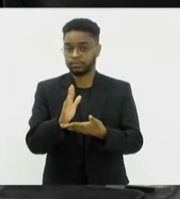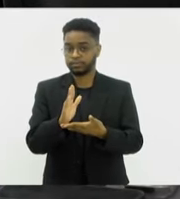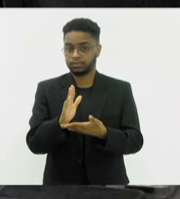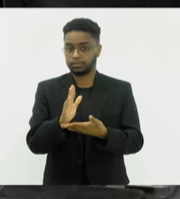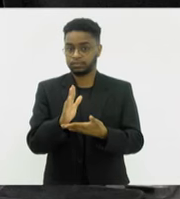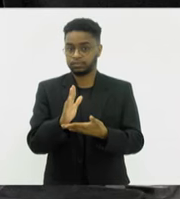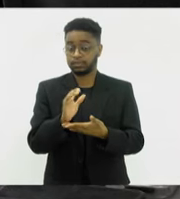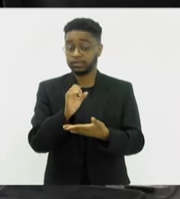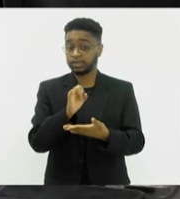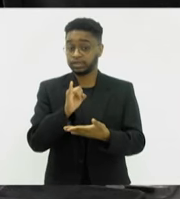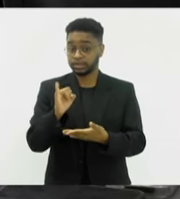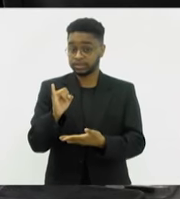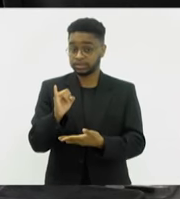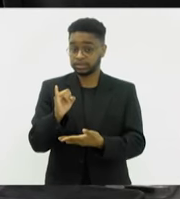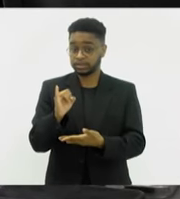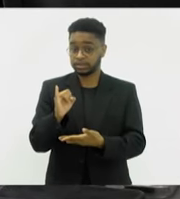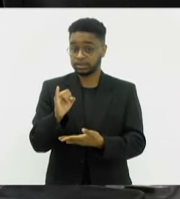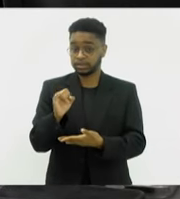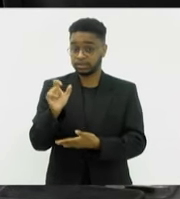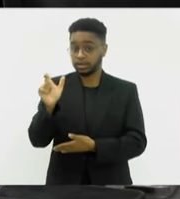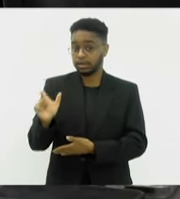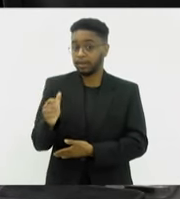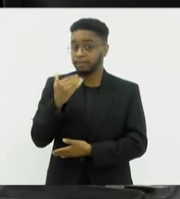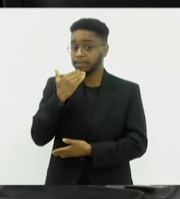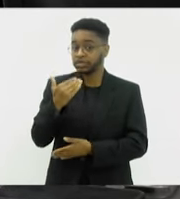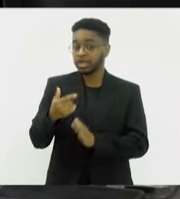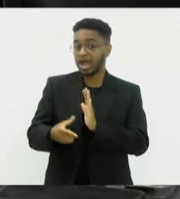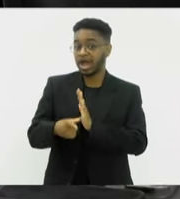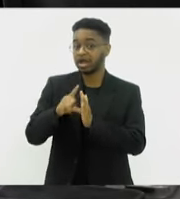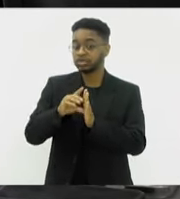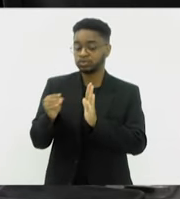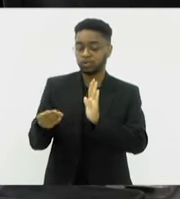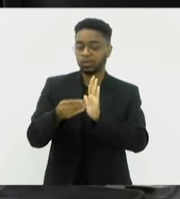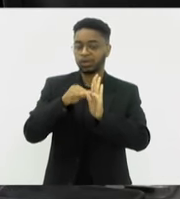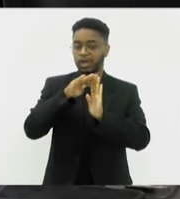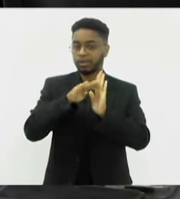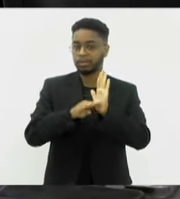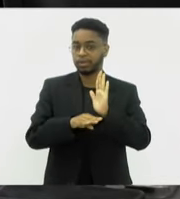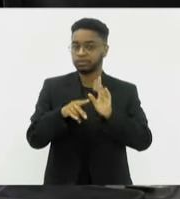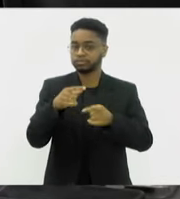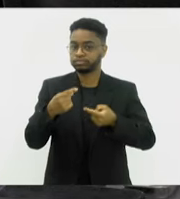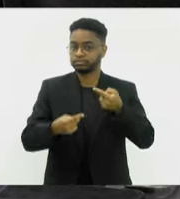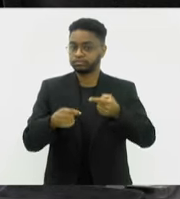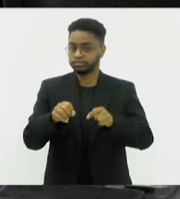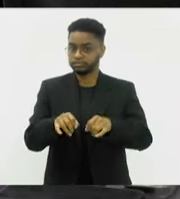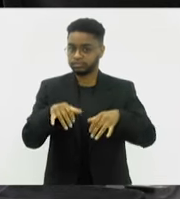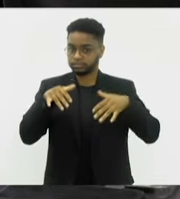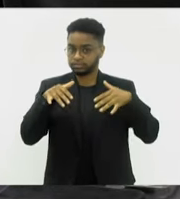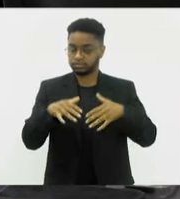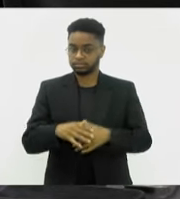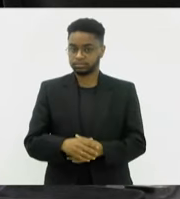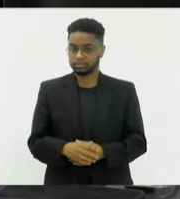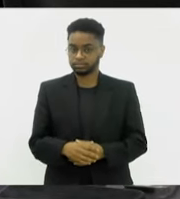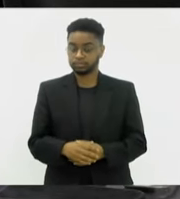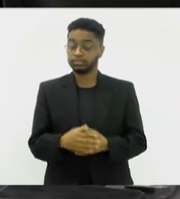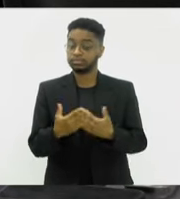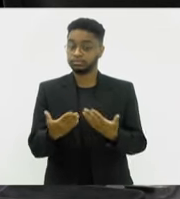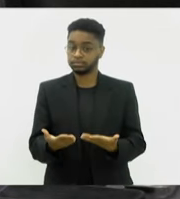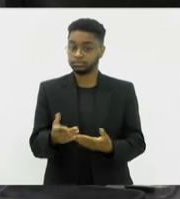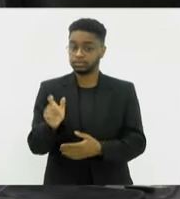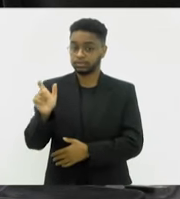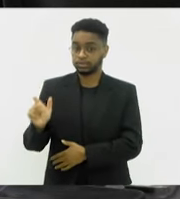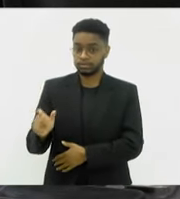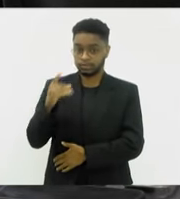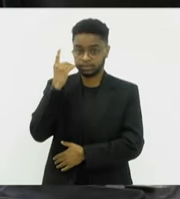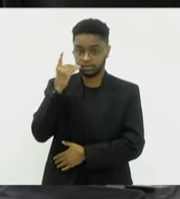se solicitada antes da matéria entrar na ordem do dia. Ou seja, a solicitação do deputado